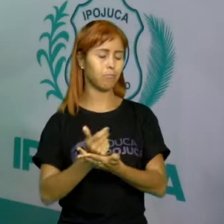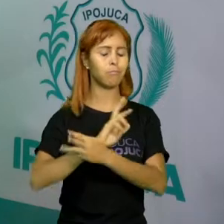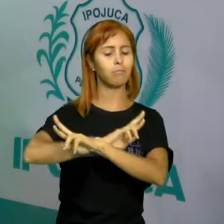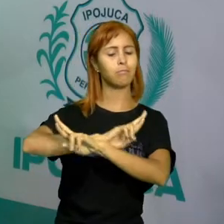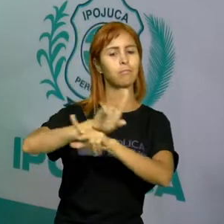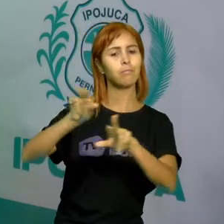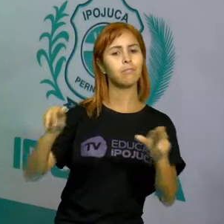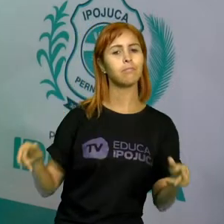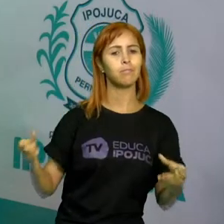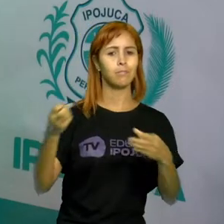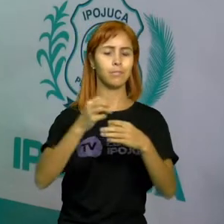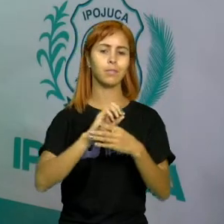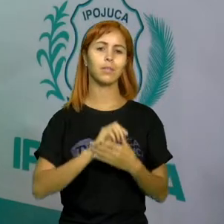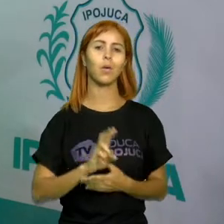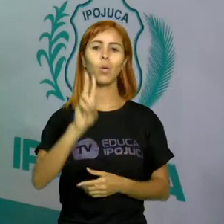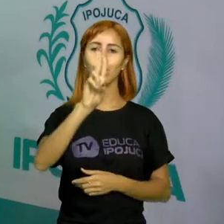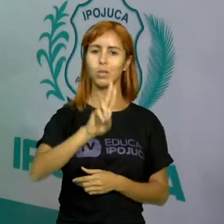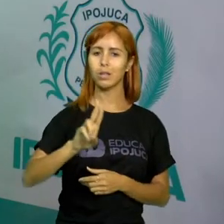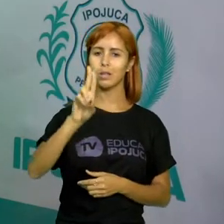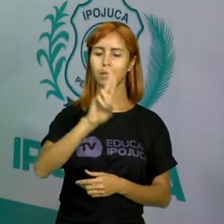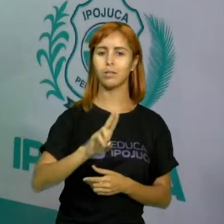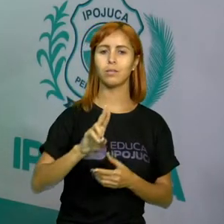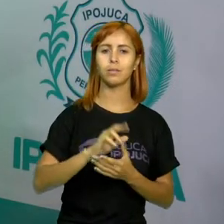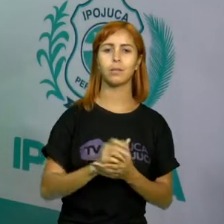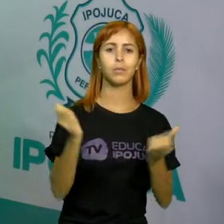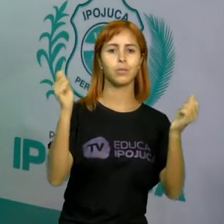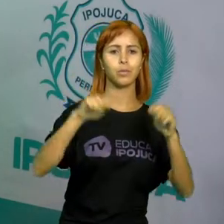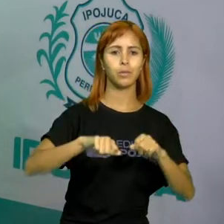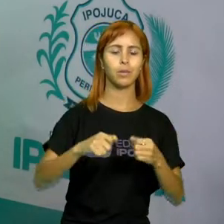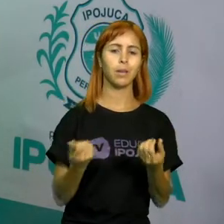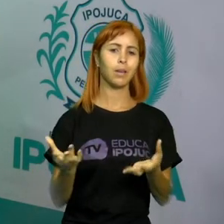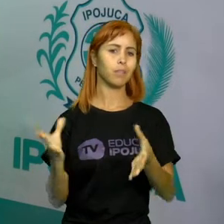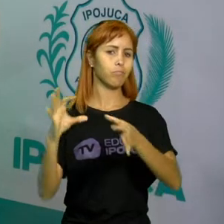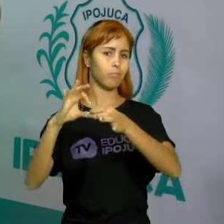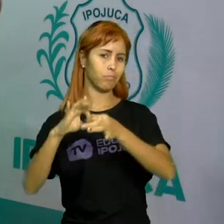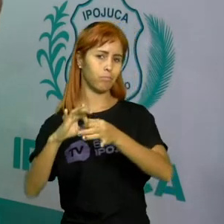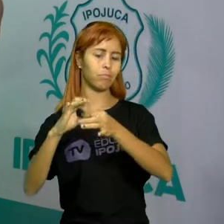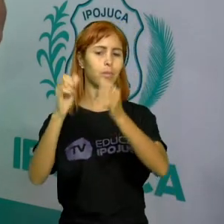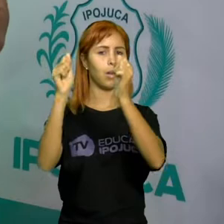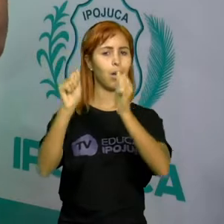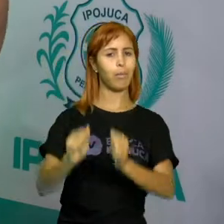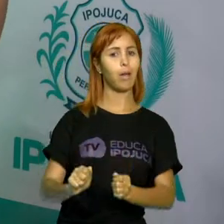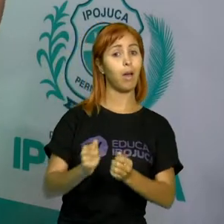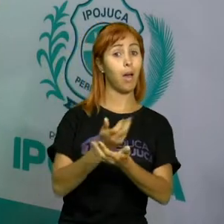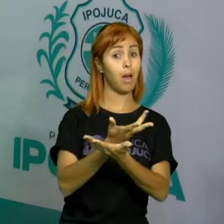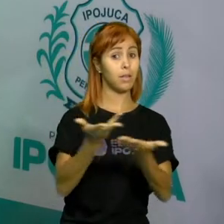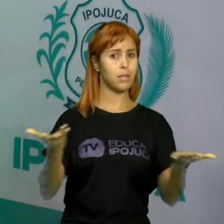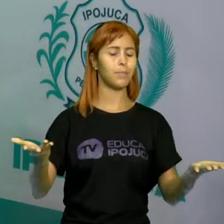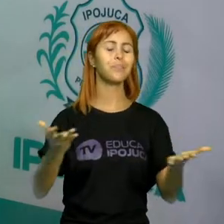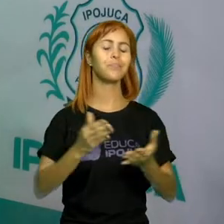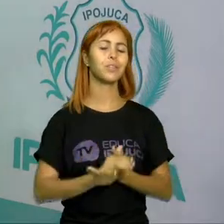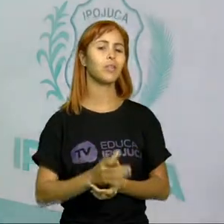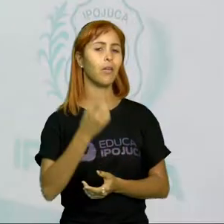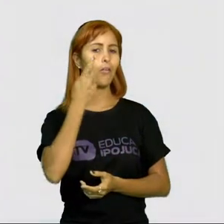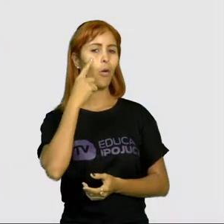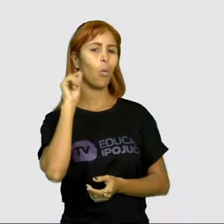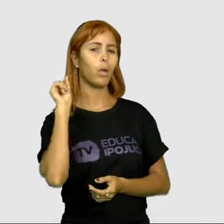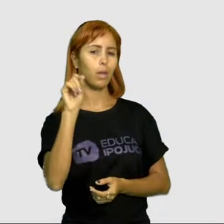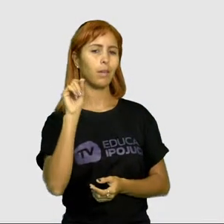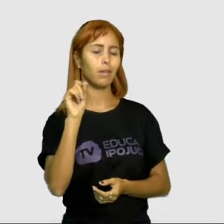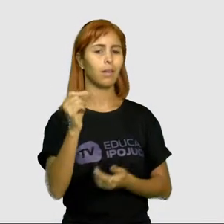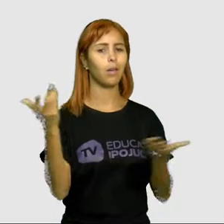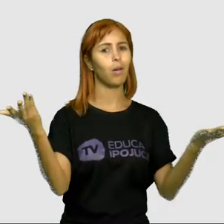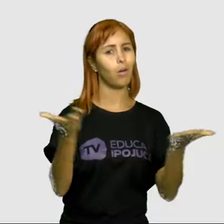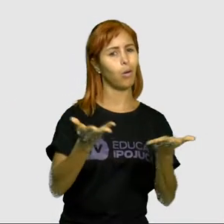diversos elementos utilizados para compor a obra. Sendo assim, a gente vai ver o quê?